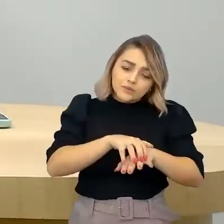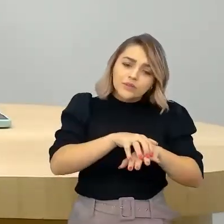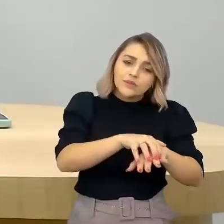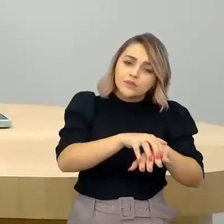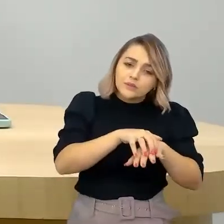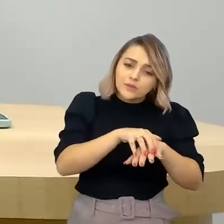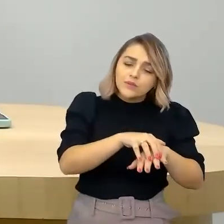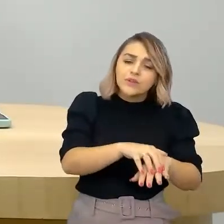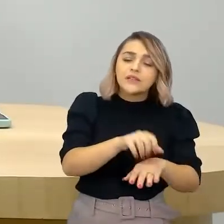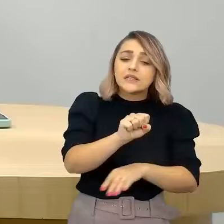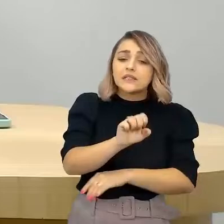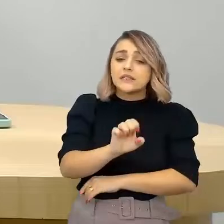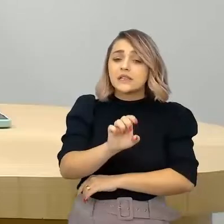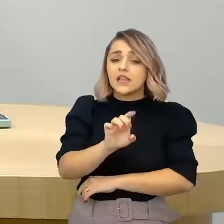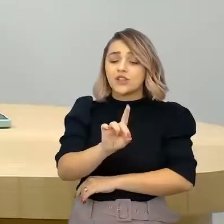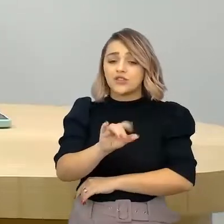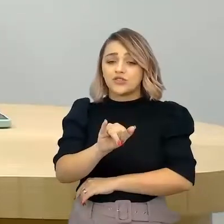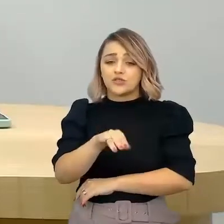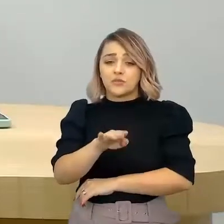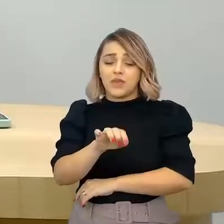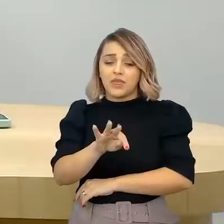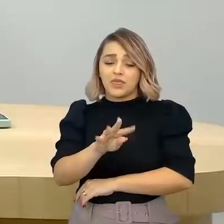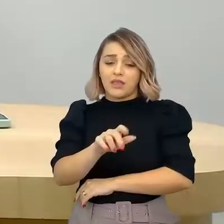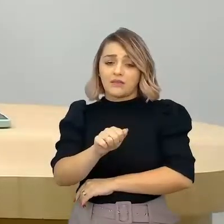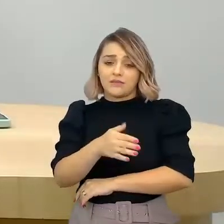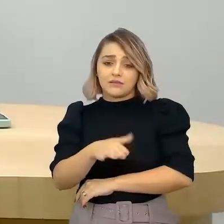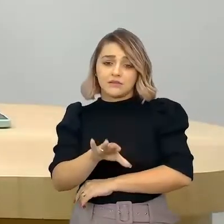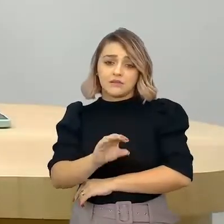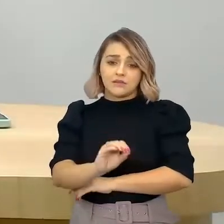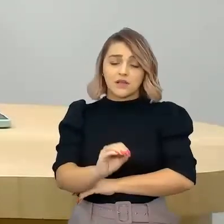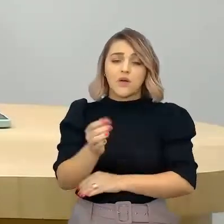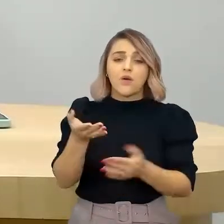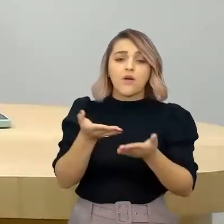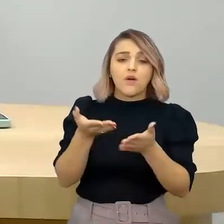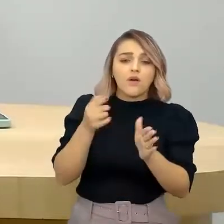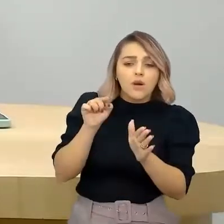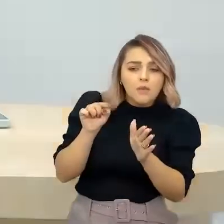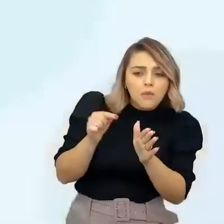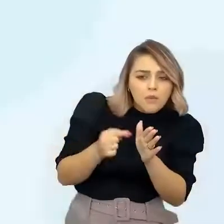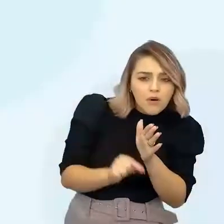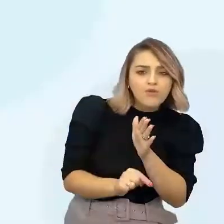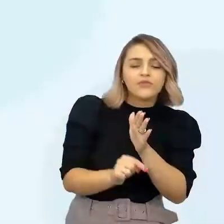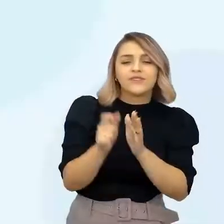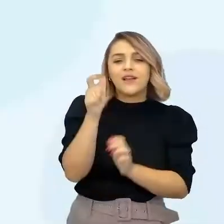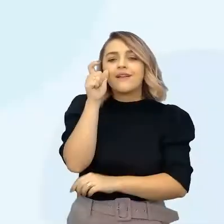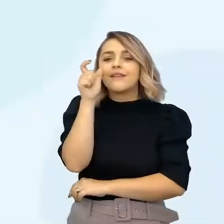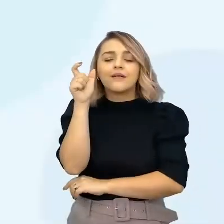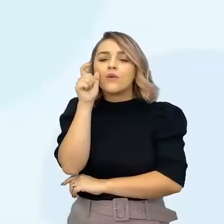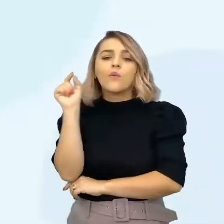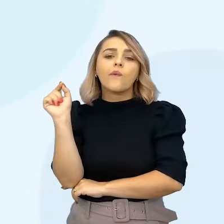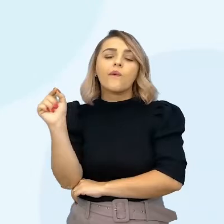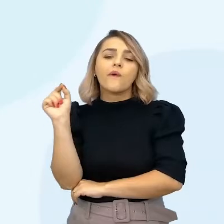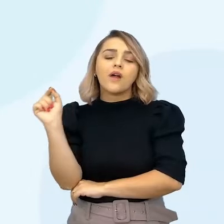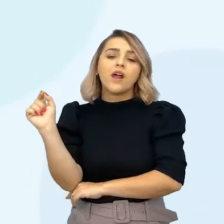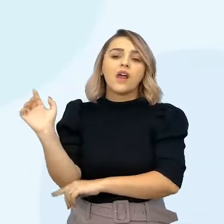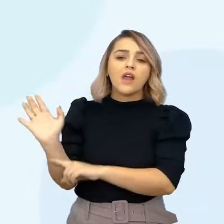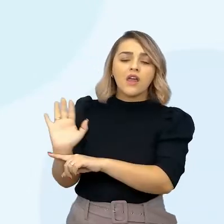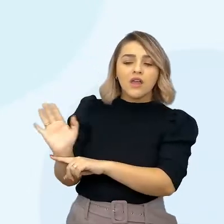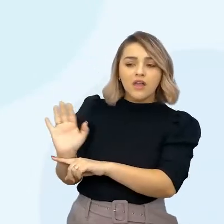sedimentação de todo esse processo. Agora nós vamos entrar aí na formação dos solos, vendo um vídeo, né, que chama aí o que